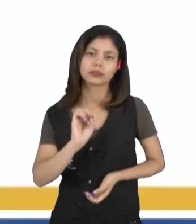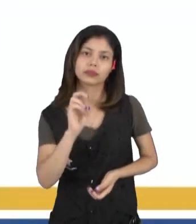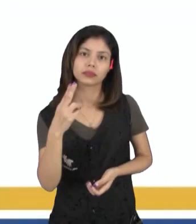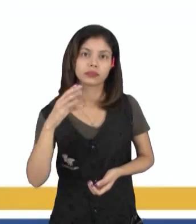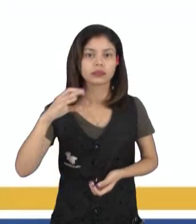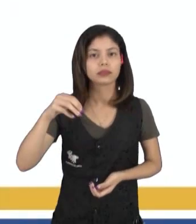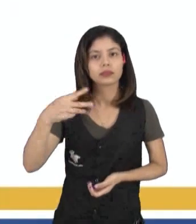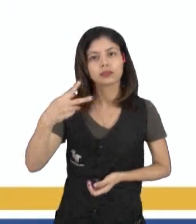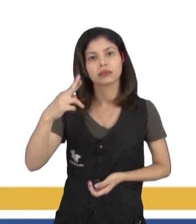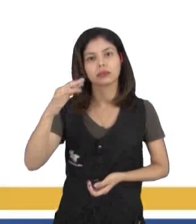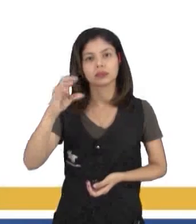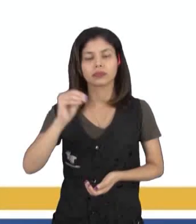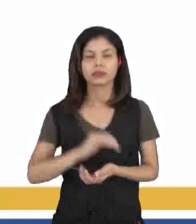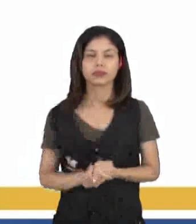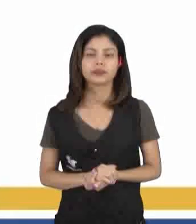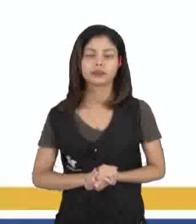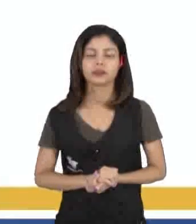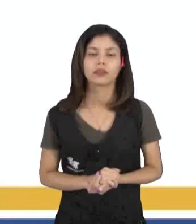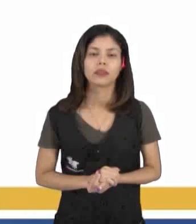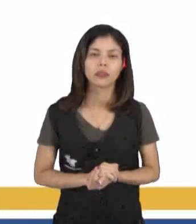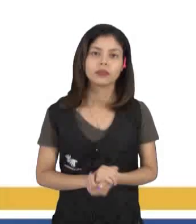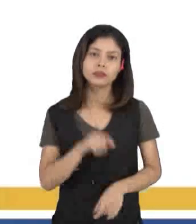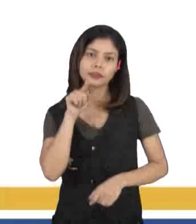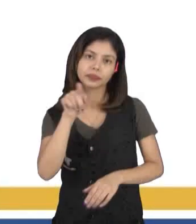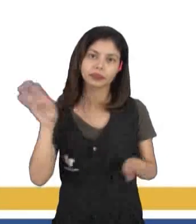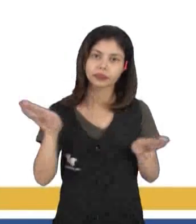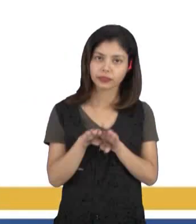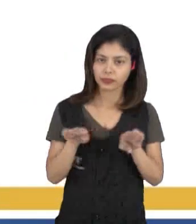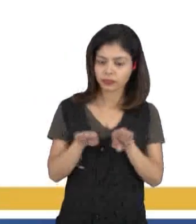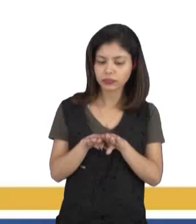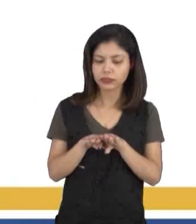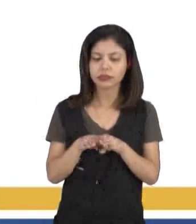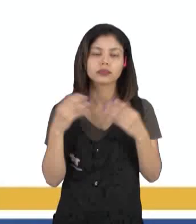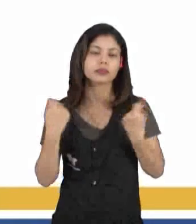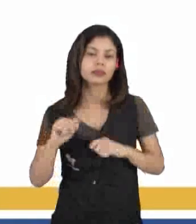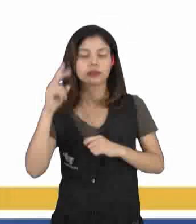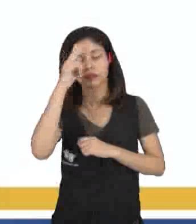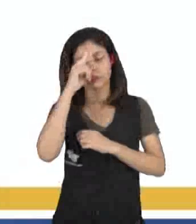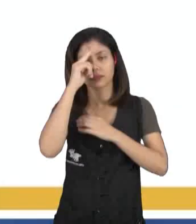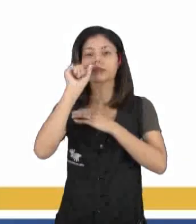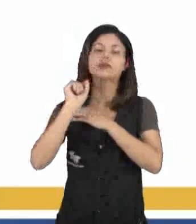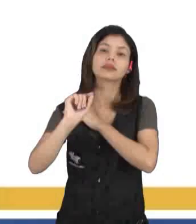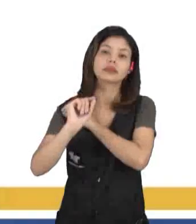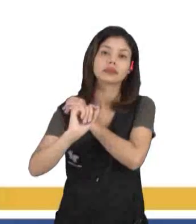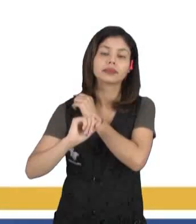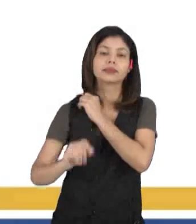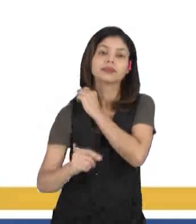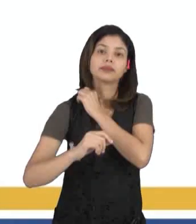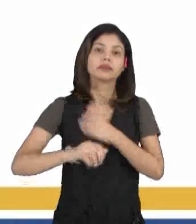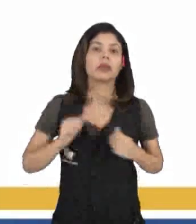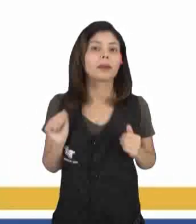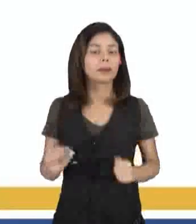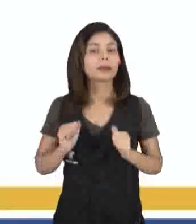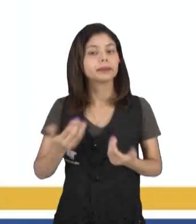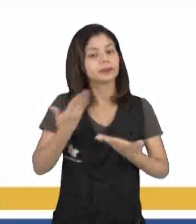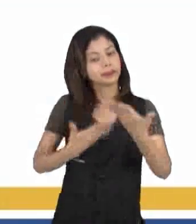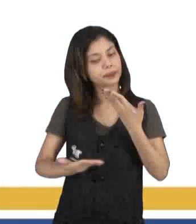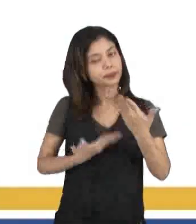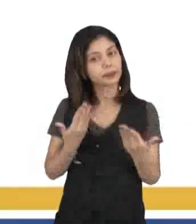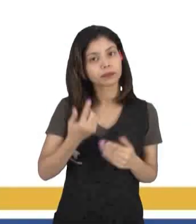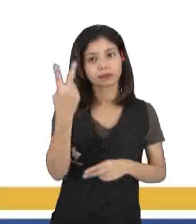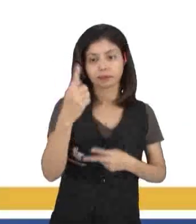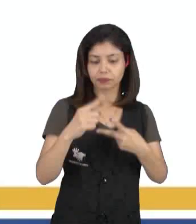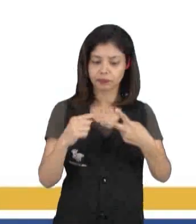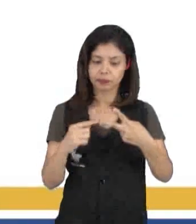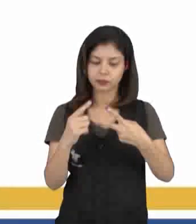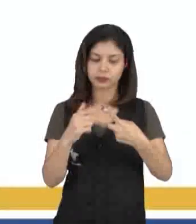bom? Então, além disso, você também deve lembrar-se que essas orações ela pode se relacionar de